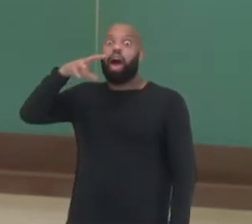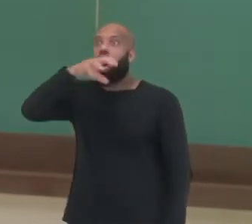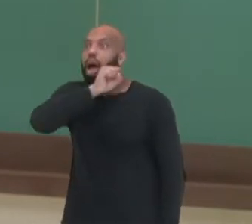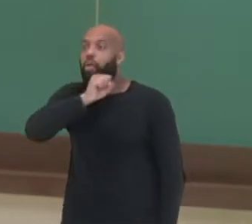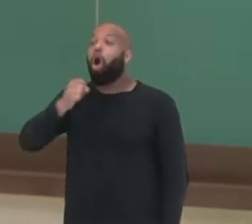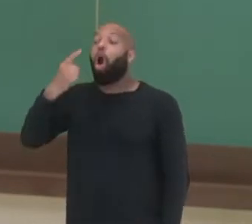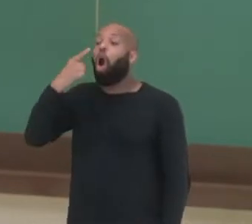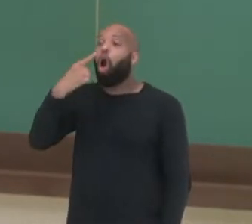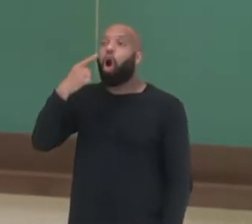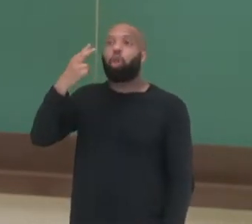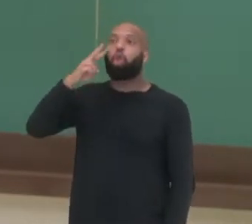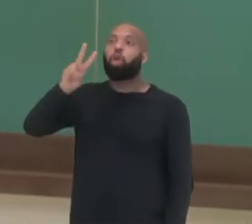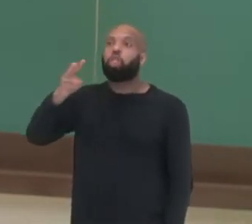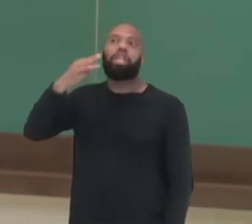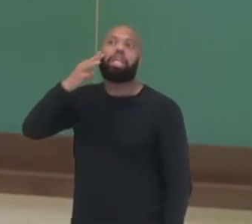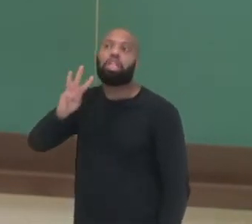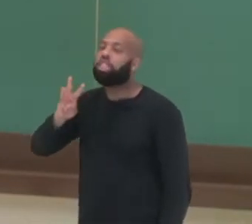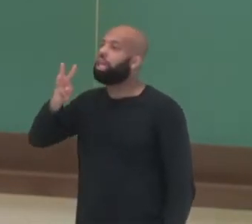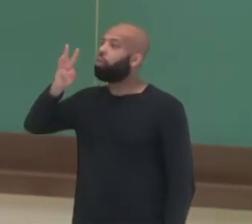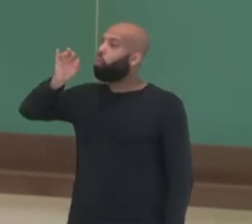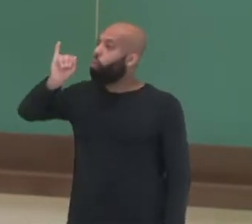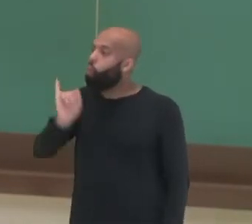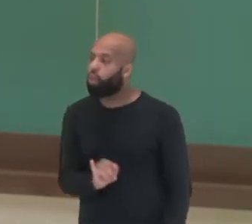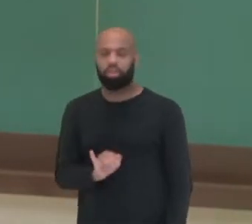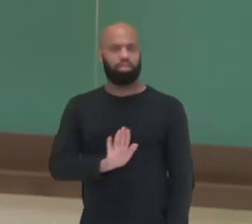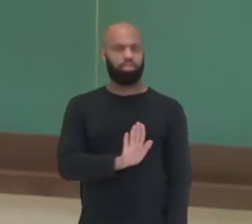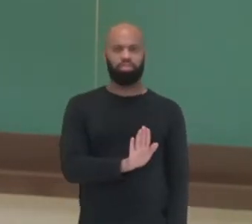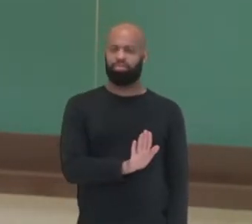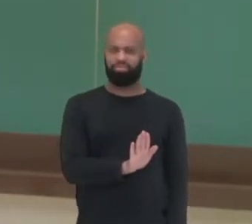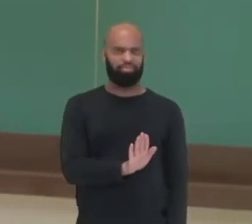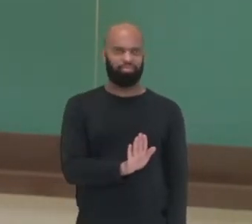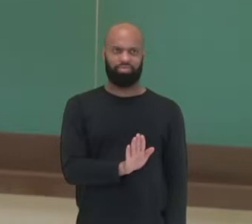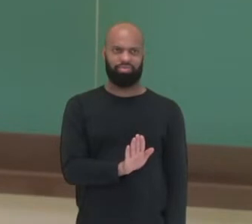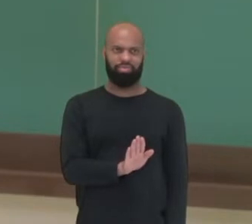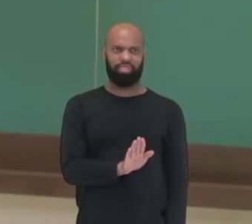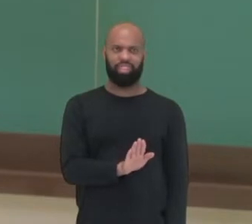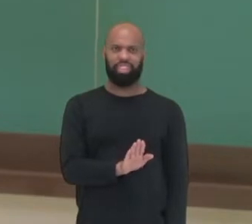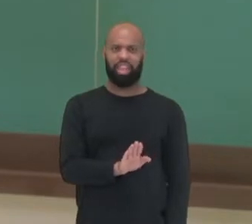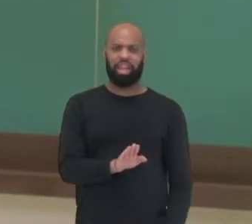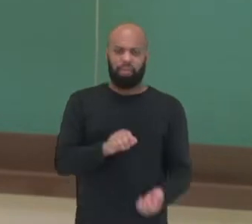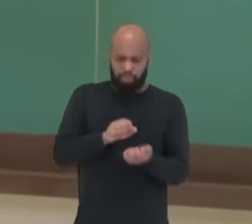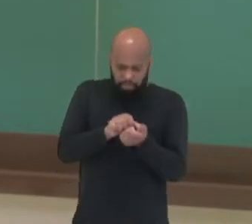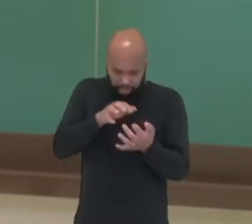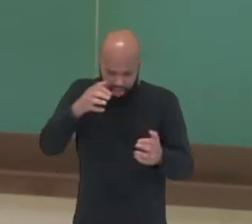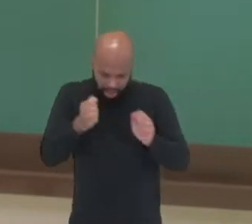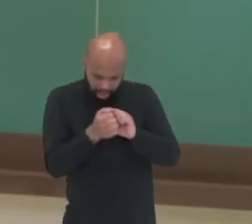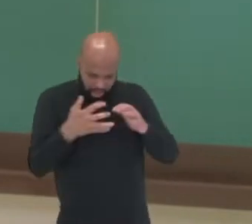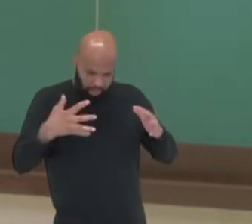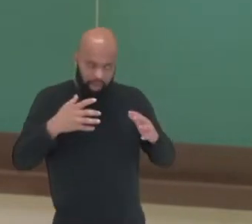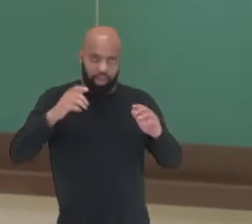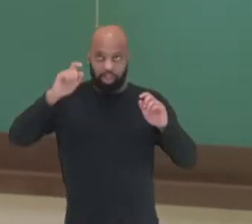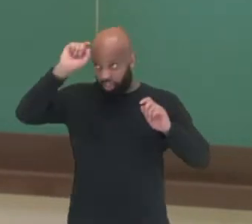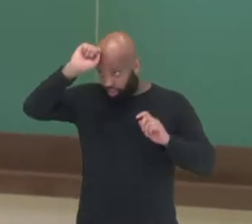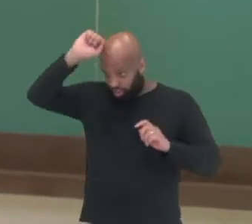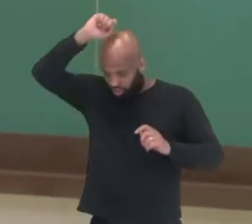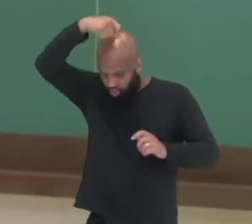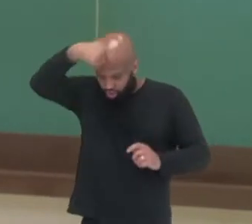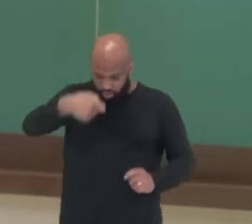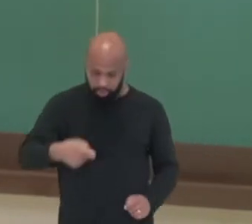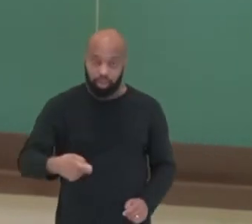2 dias. Né? Tudo tem a gente não consegue fórmula mágica. Né? A gente tem que respeitar os limites do nosso